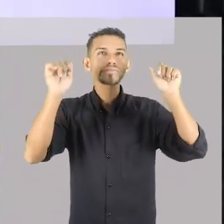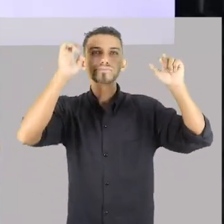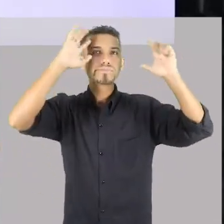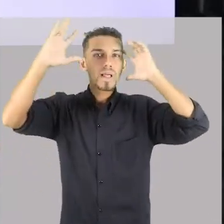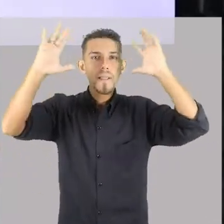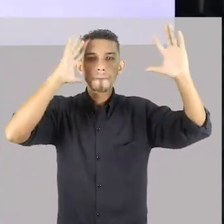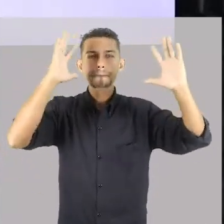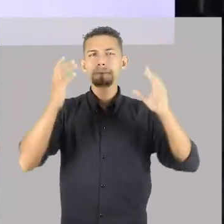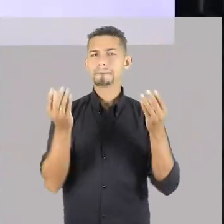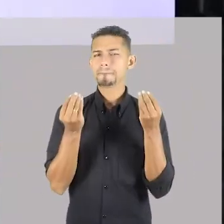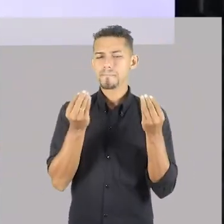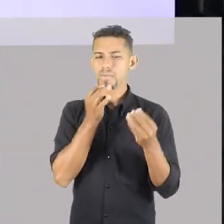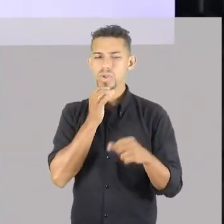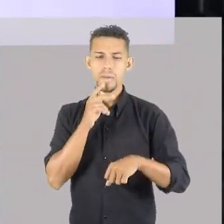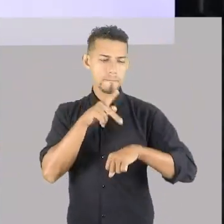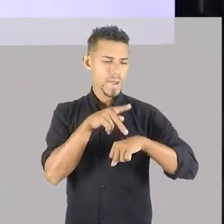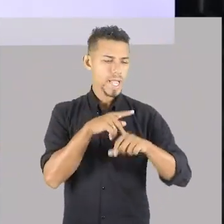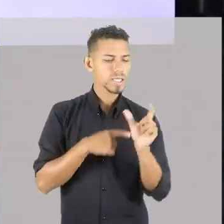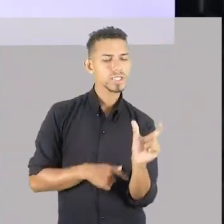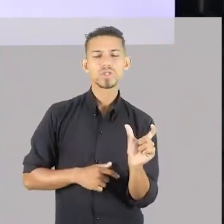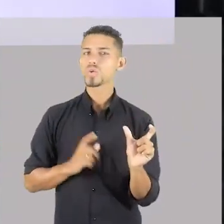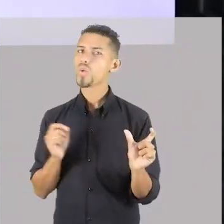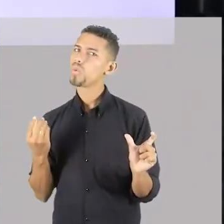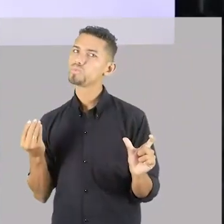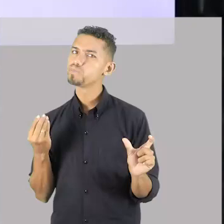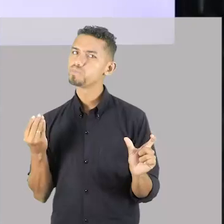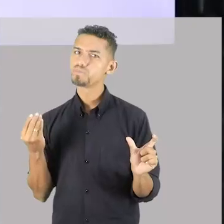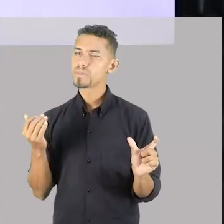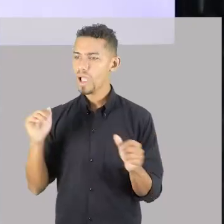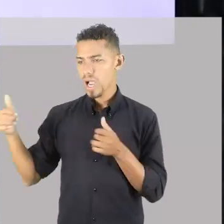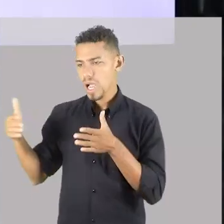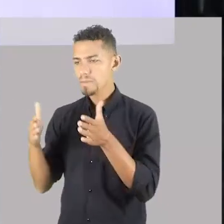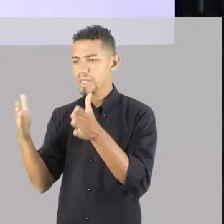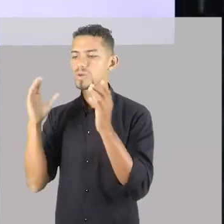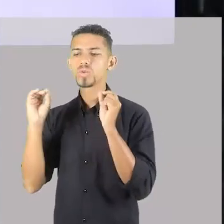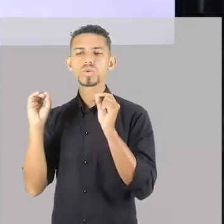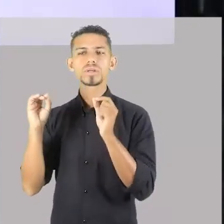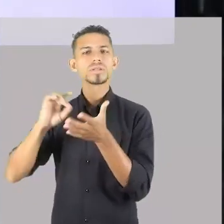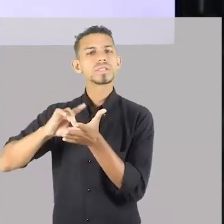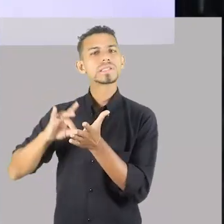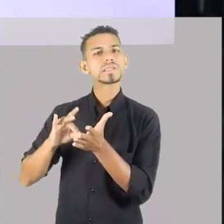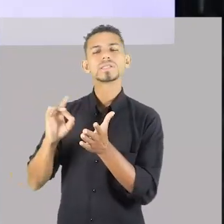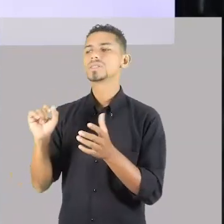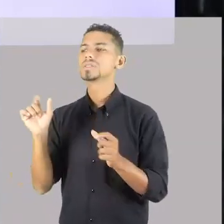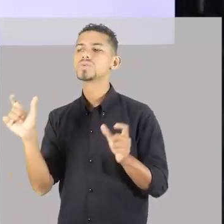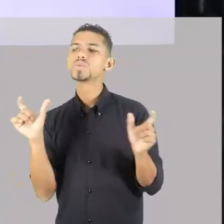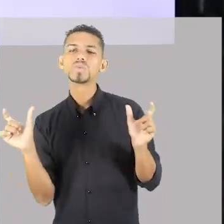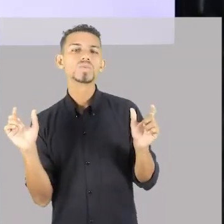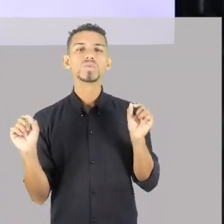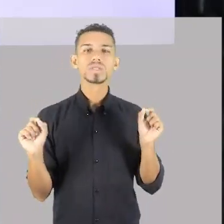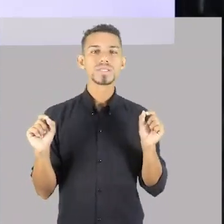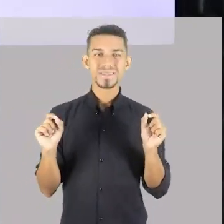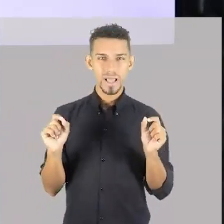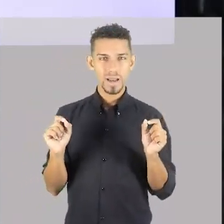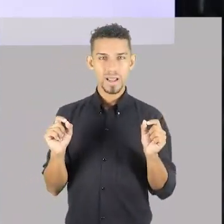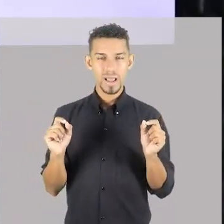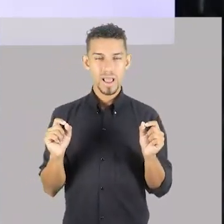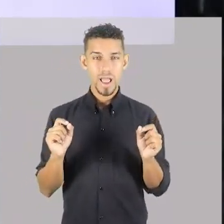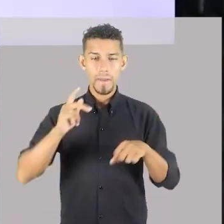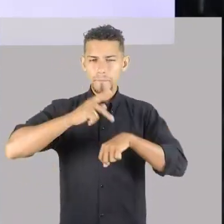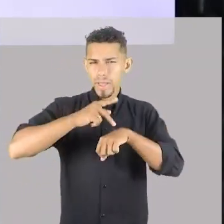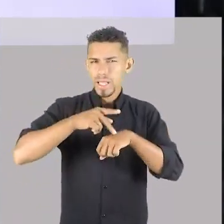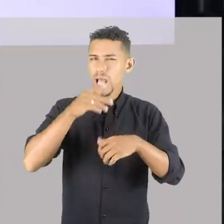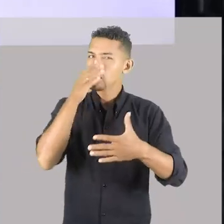Como você interpreta a pedra de Drummond? Como você interpreta o caminho? O que seria a pedra? O que seria o caminho? Nós podemos pensar